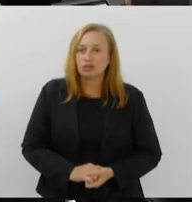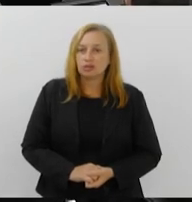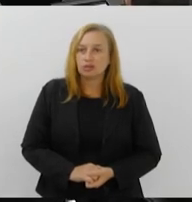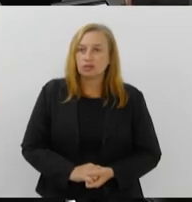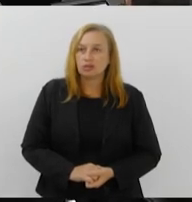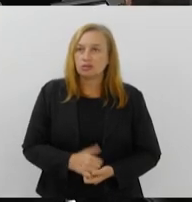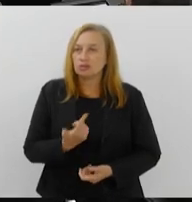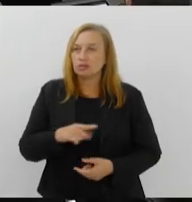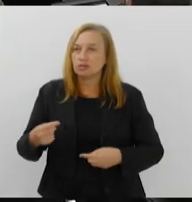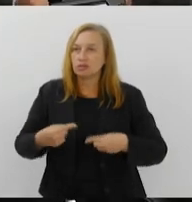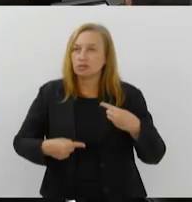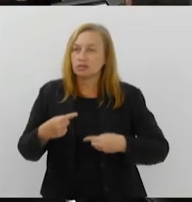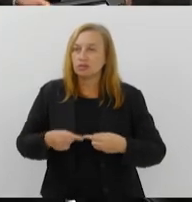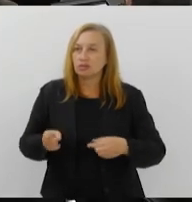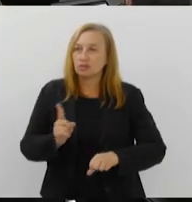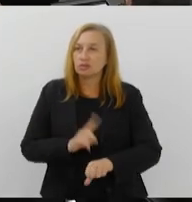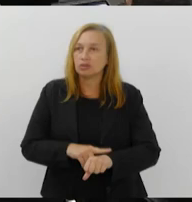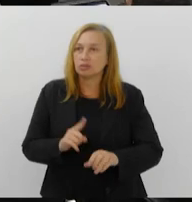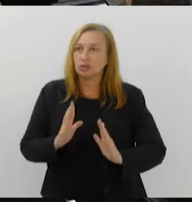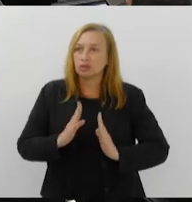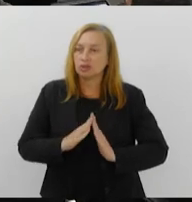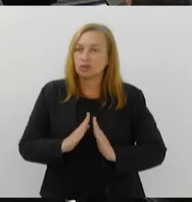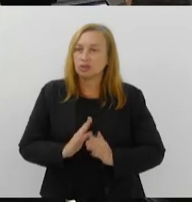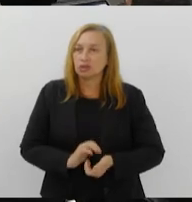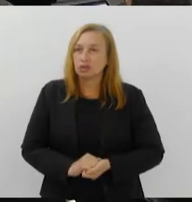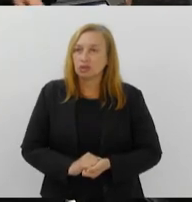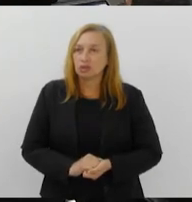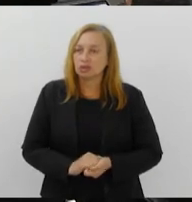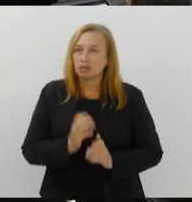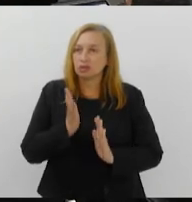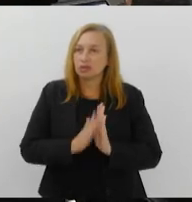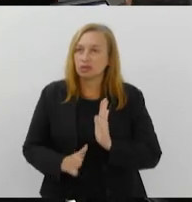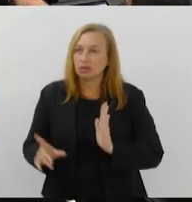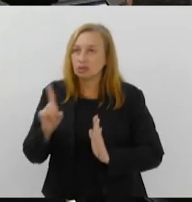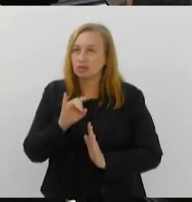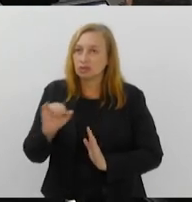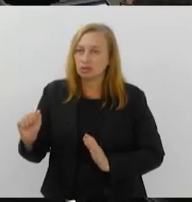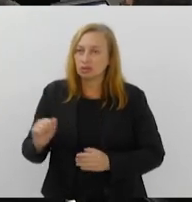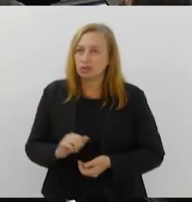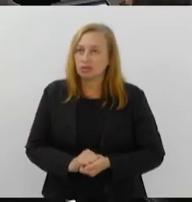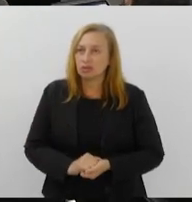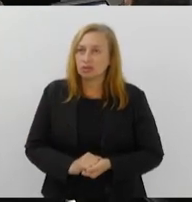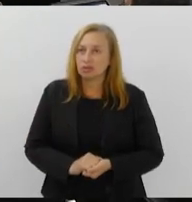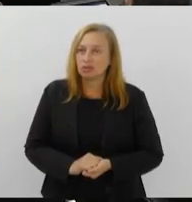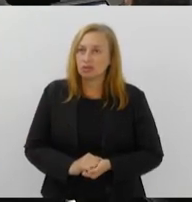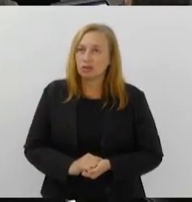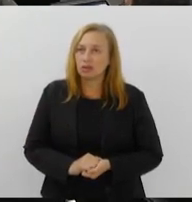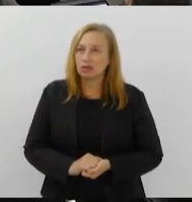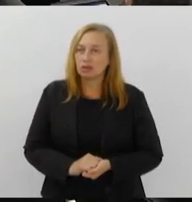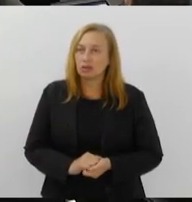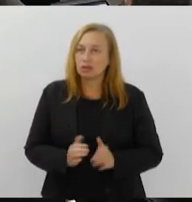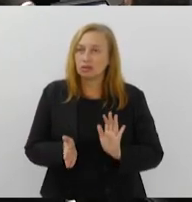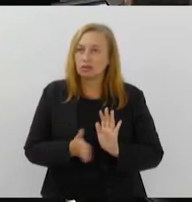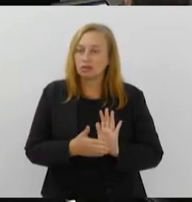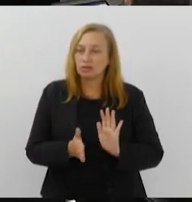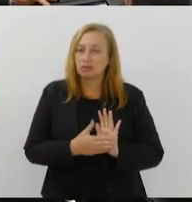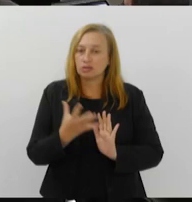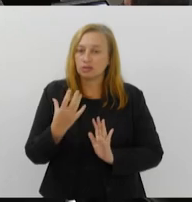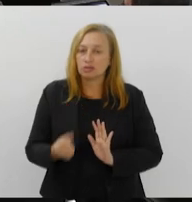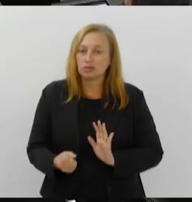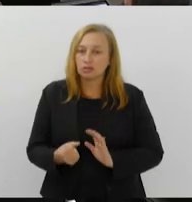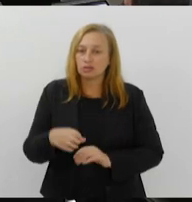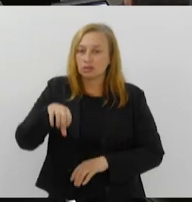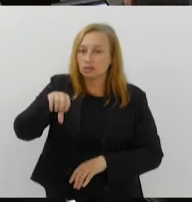Não havendo mais tempo regimental na ordem do dia, a presente proposta recebeu